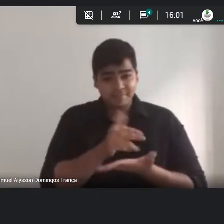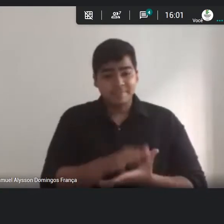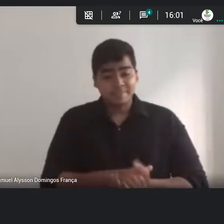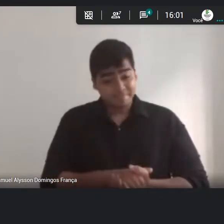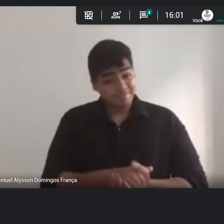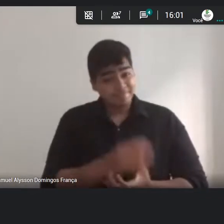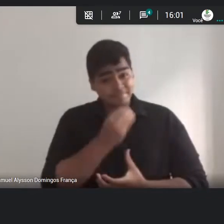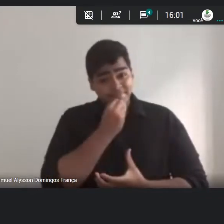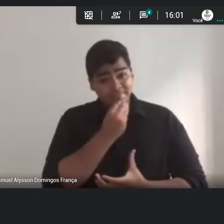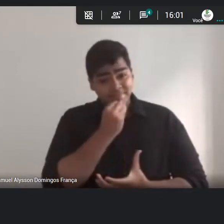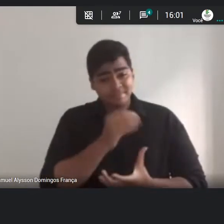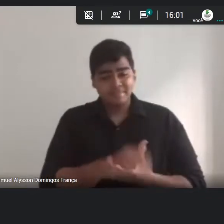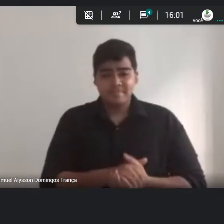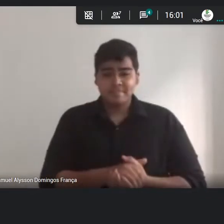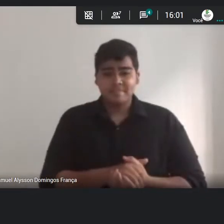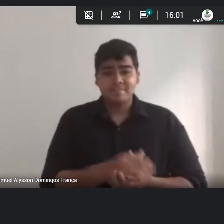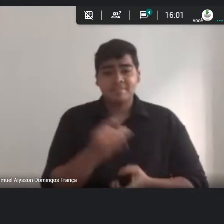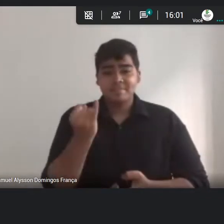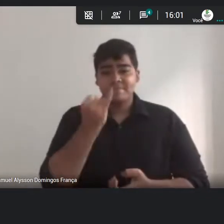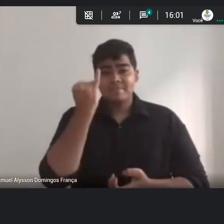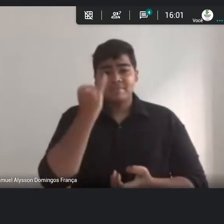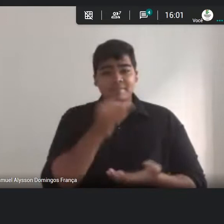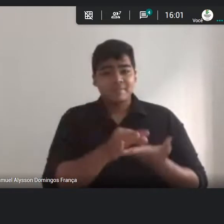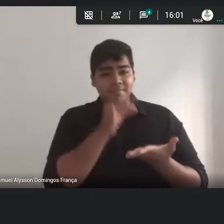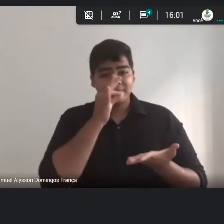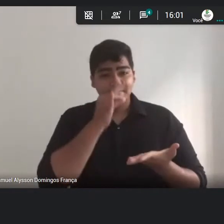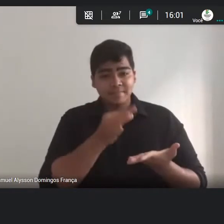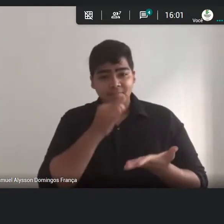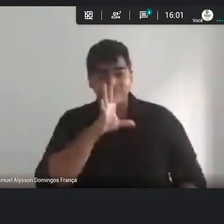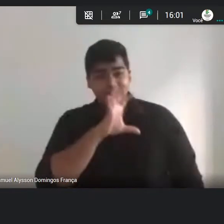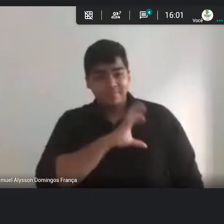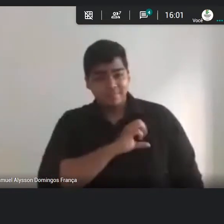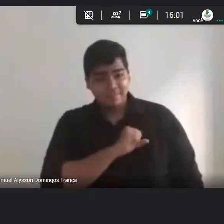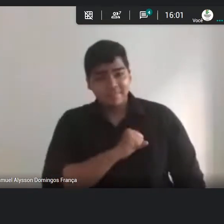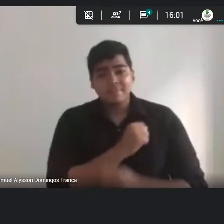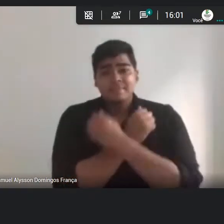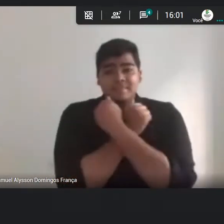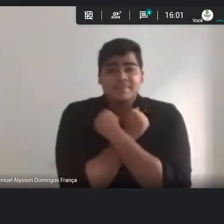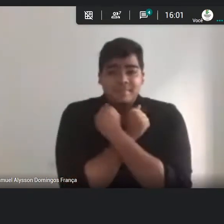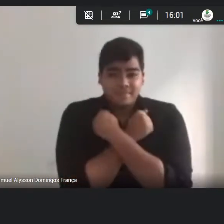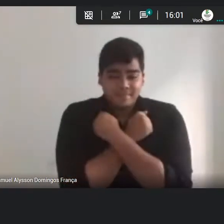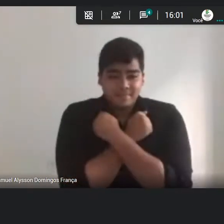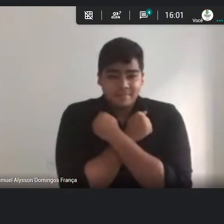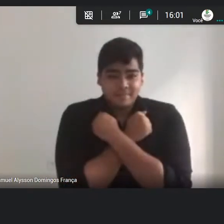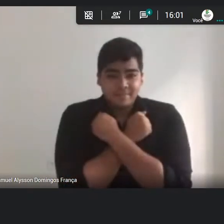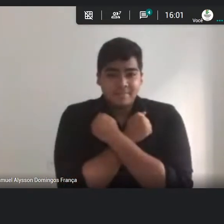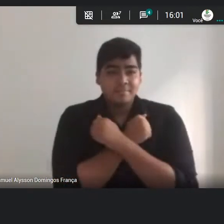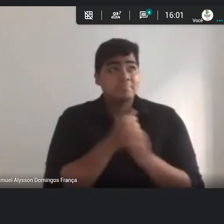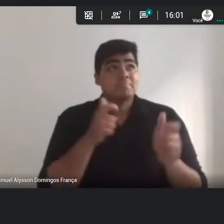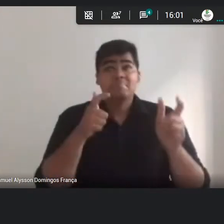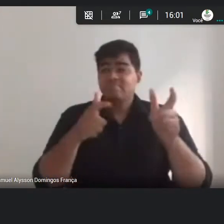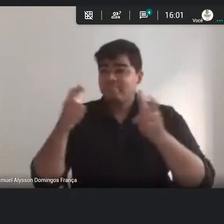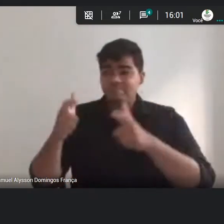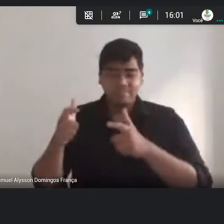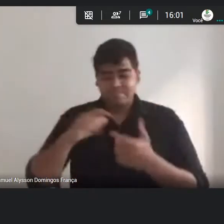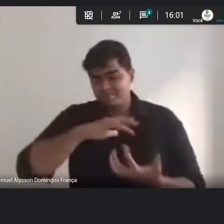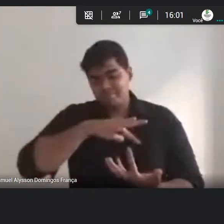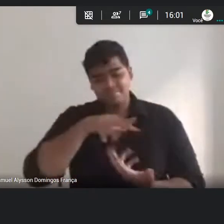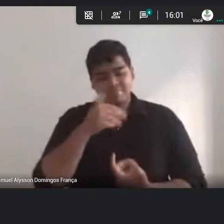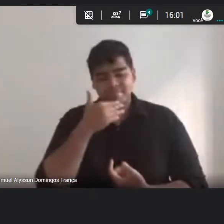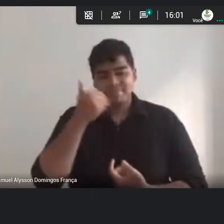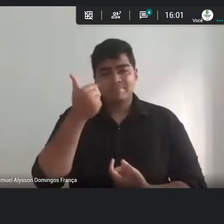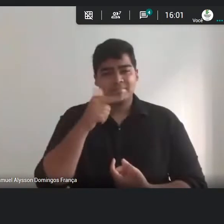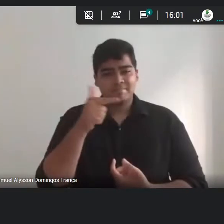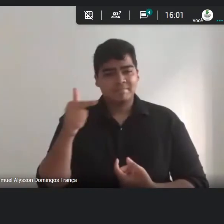falte café, amor e abraços. Não há lugar melhor no mundo do que dentro de um abraço, não